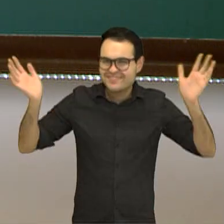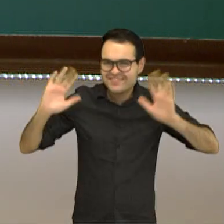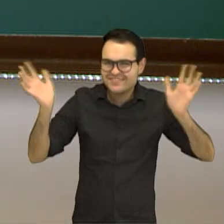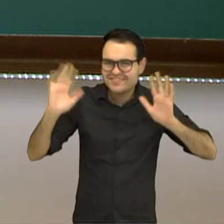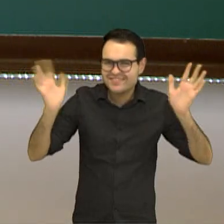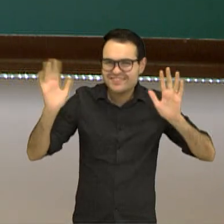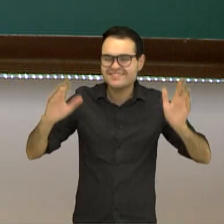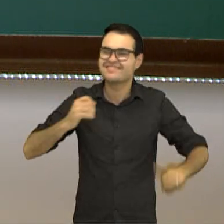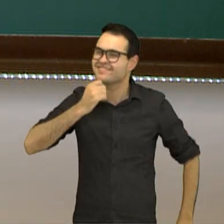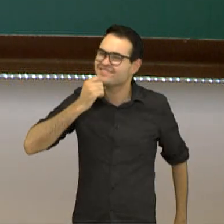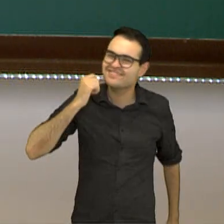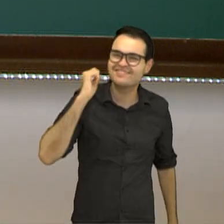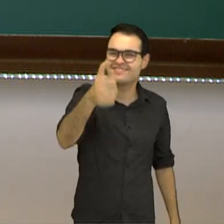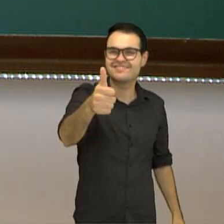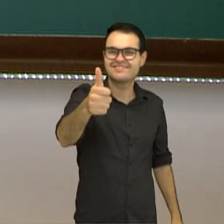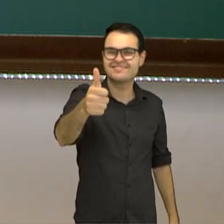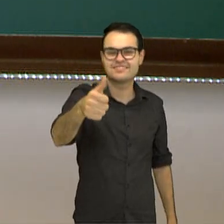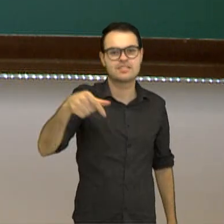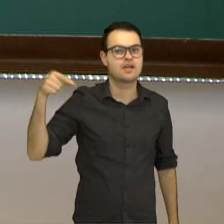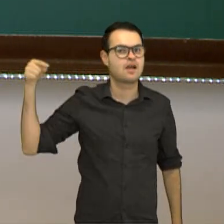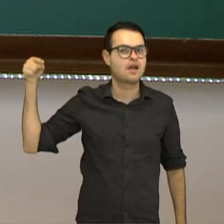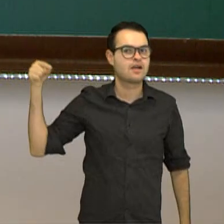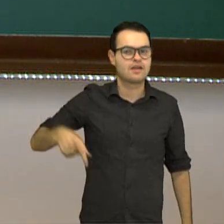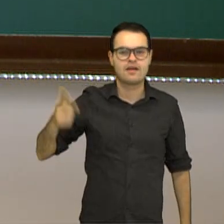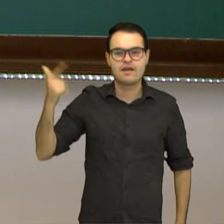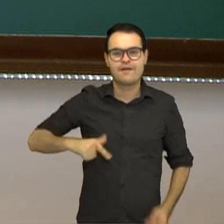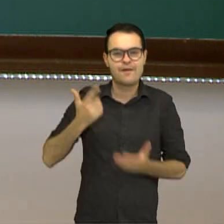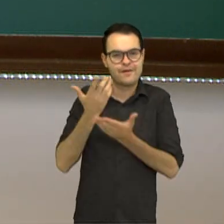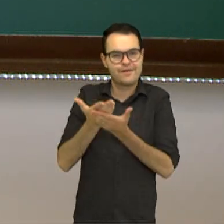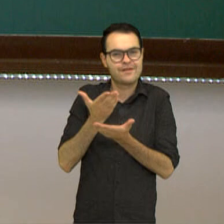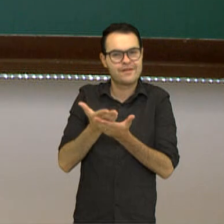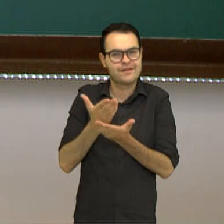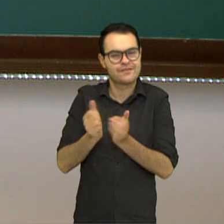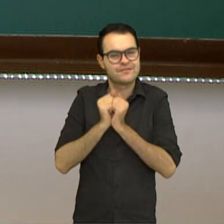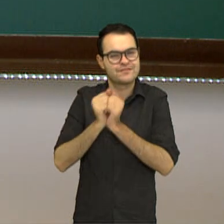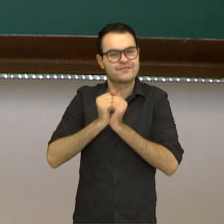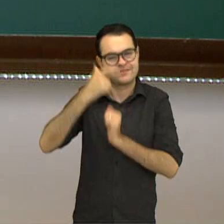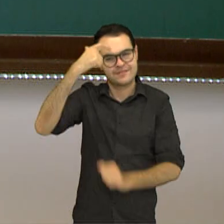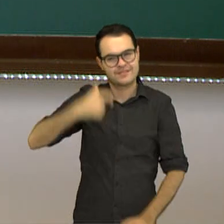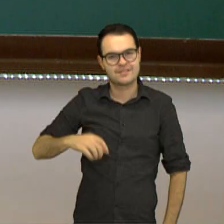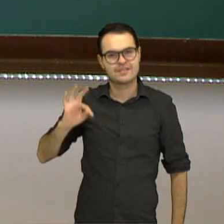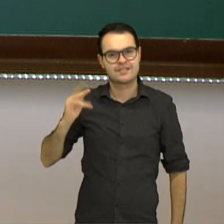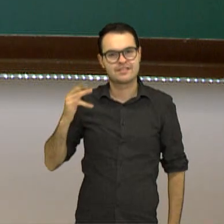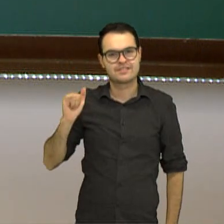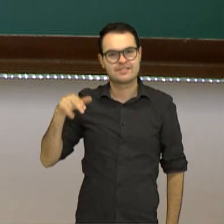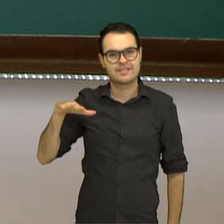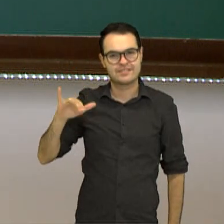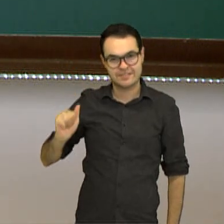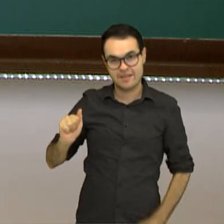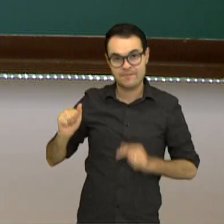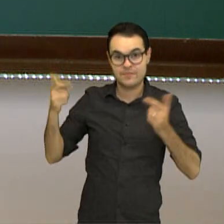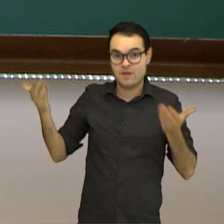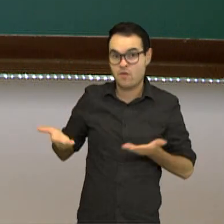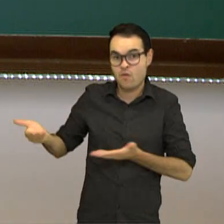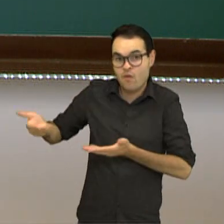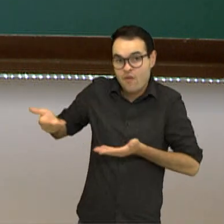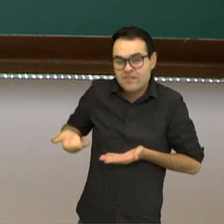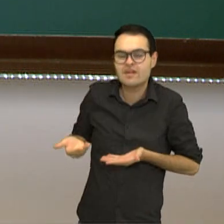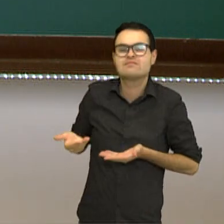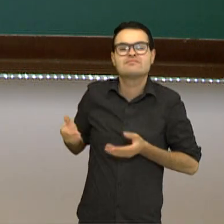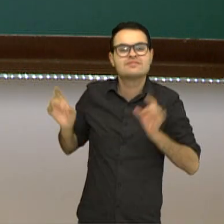Hello! How are you? Vamos para mais uma aula com a Teacher Cíntia e nós temos um